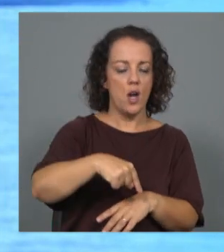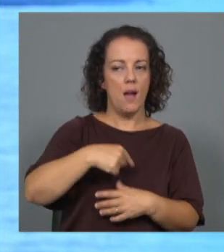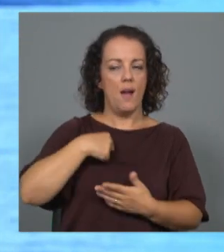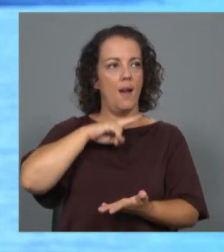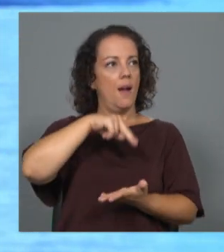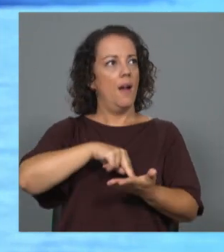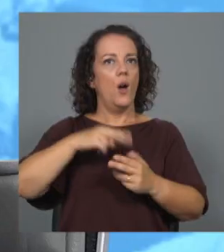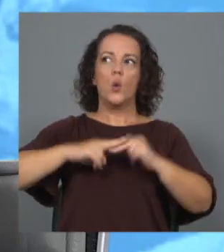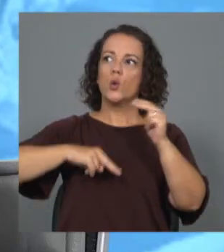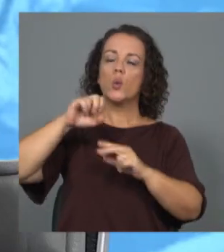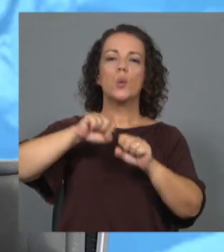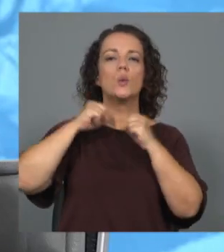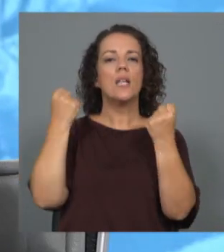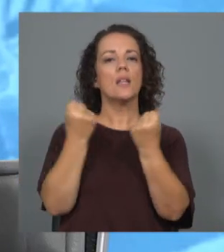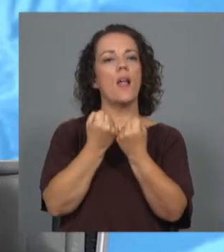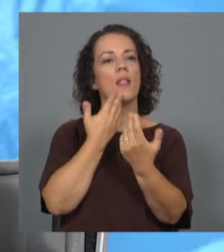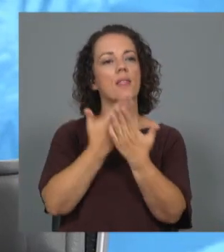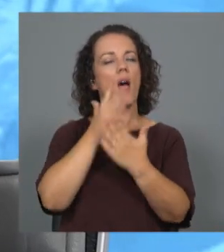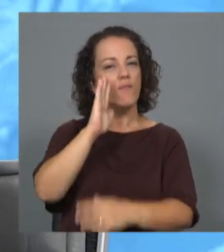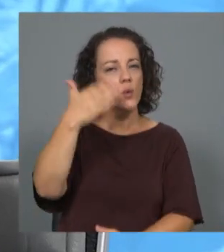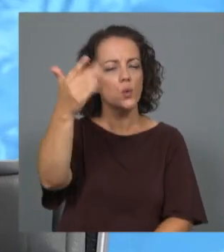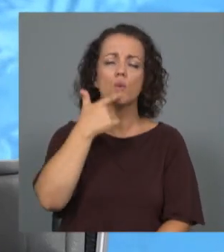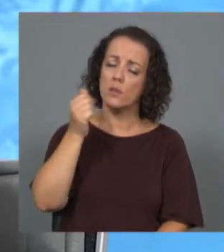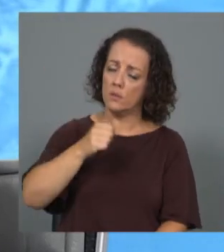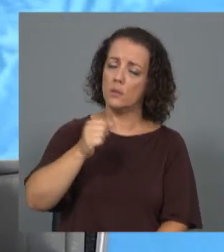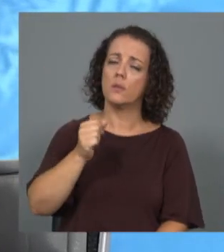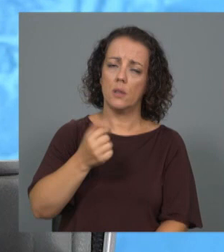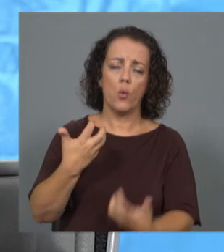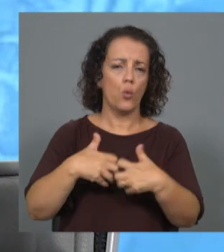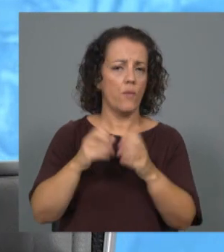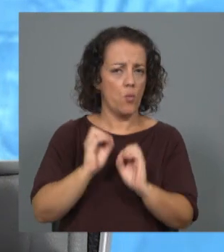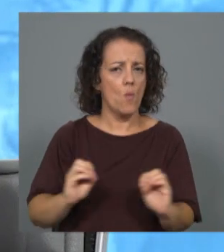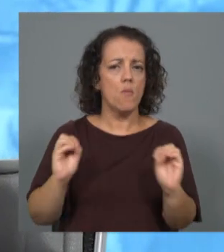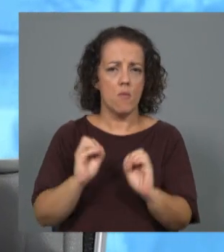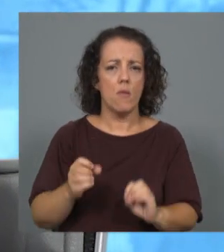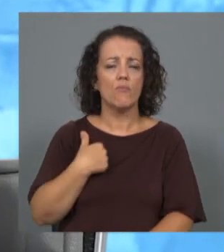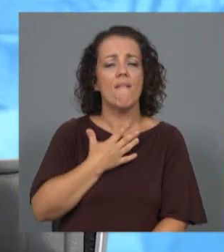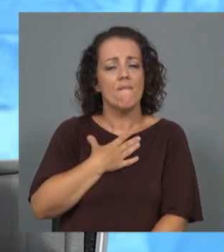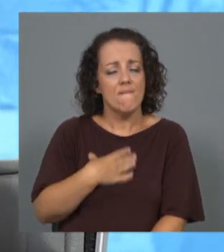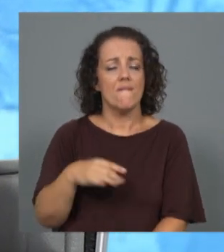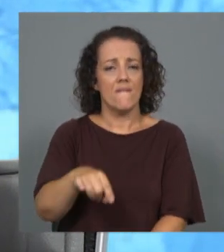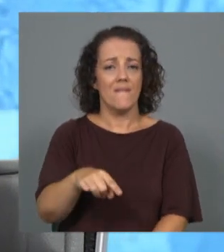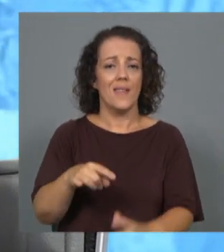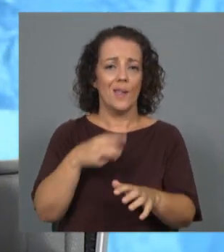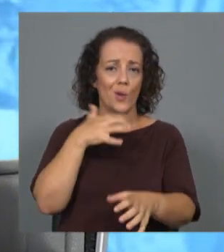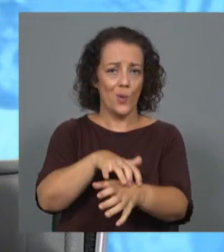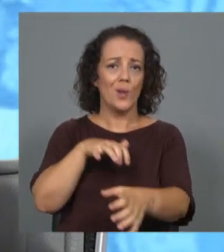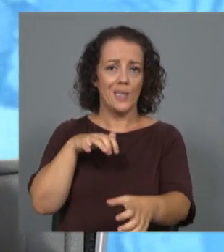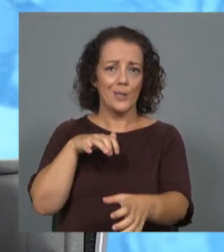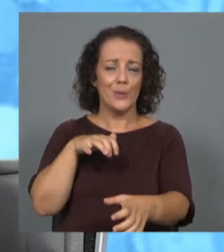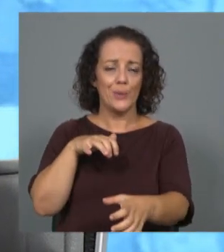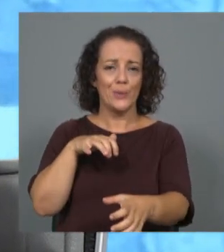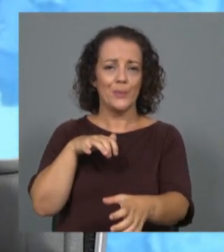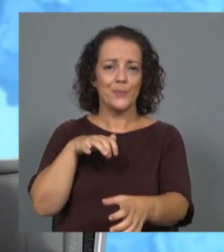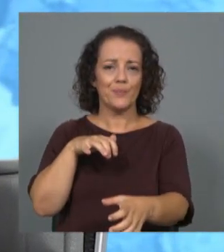de futuro. Sem dúvida, sem dúvida. Nós gostaríamos muito que este congresso fosse